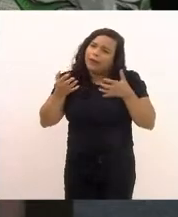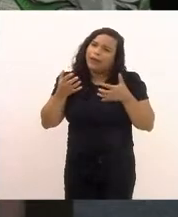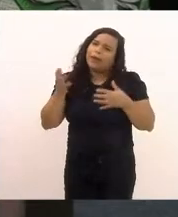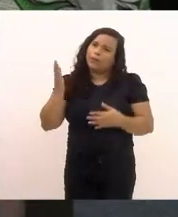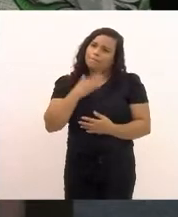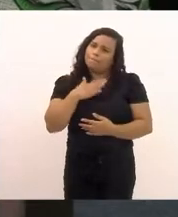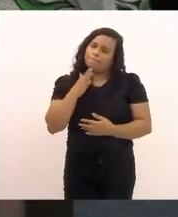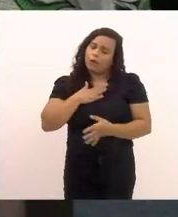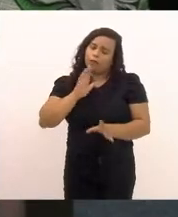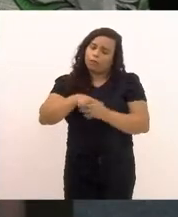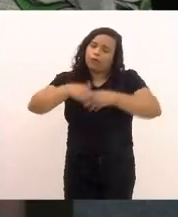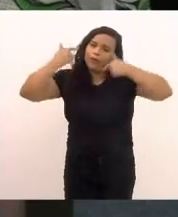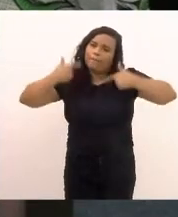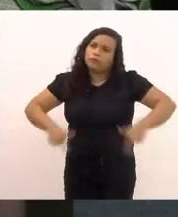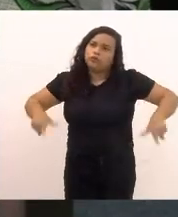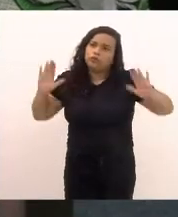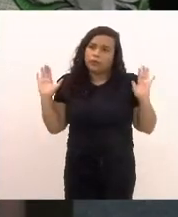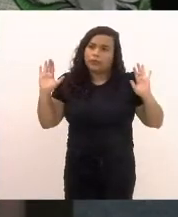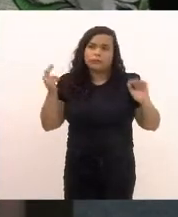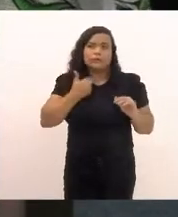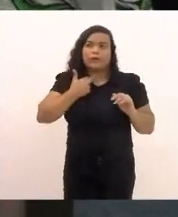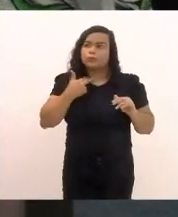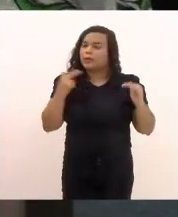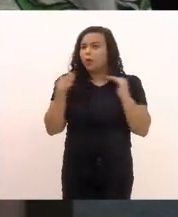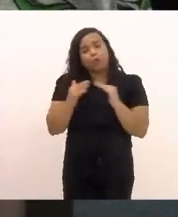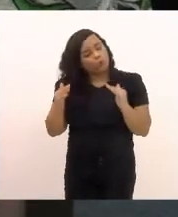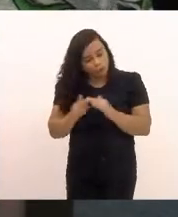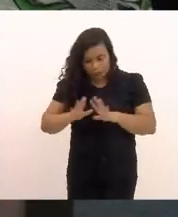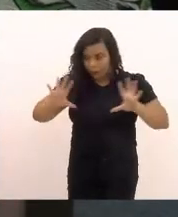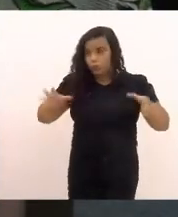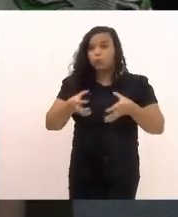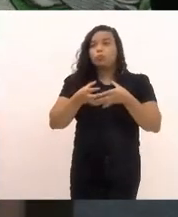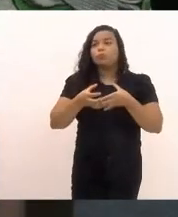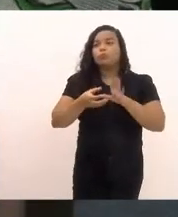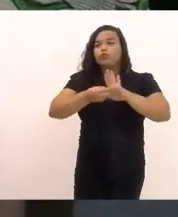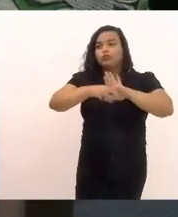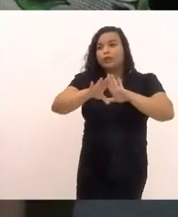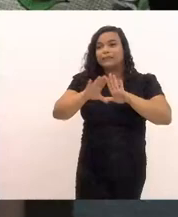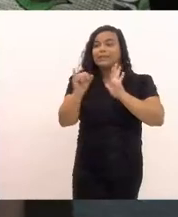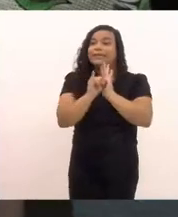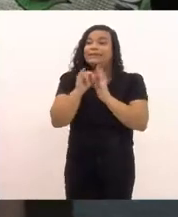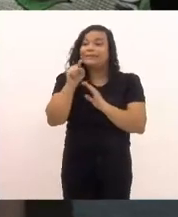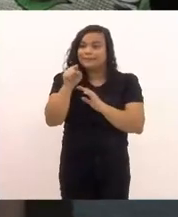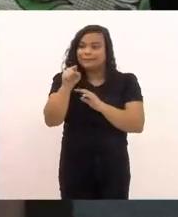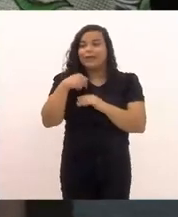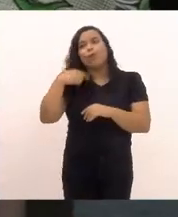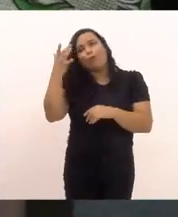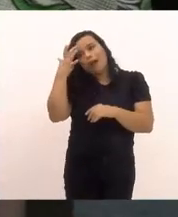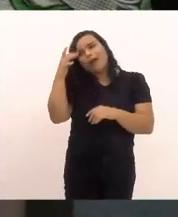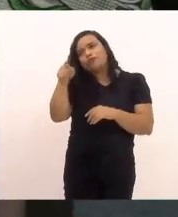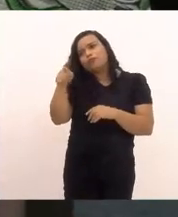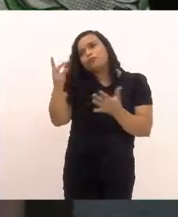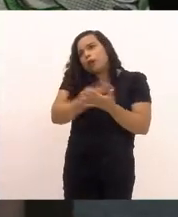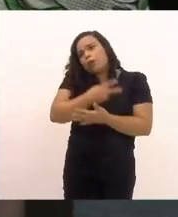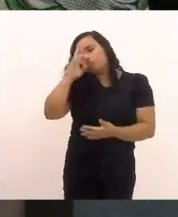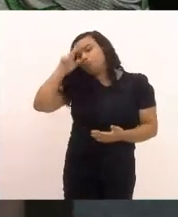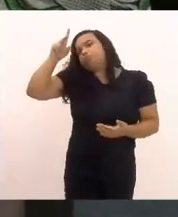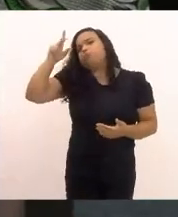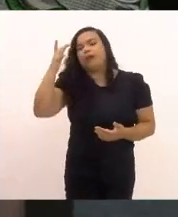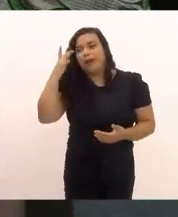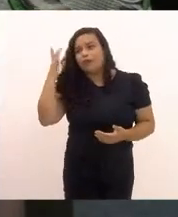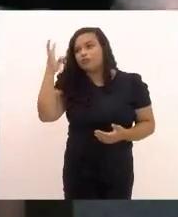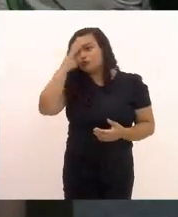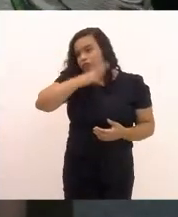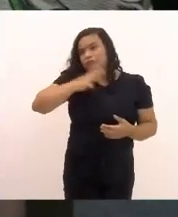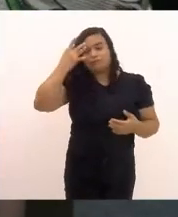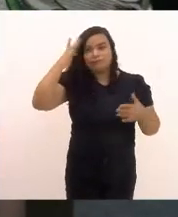em abstenção, que eu não posso concordar com o conjunto da indicação, sobretudo com esse item, que eu acho que pode ter sido até um equívoco, uma distração.